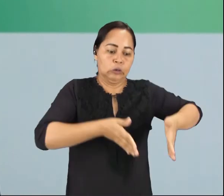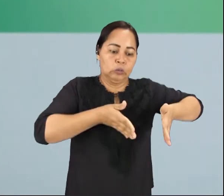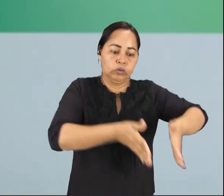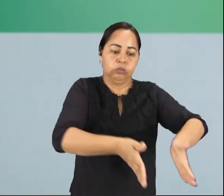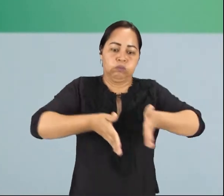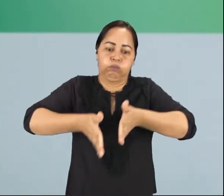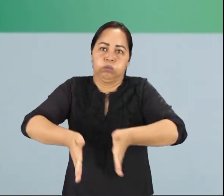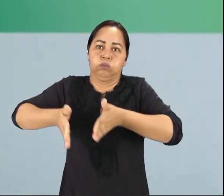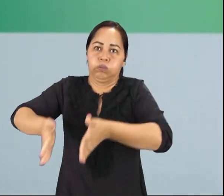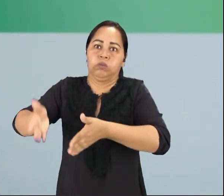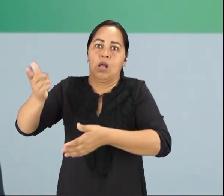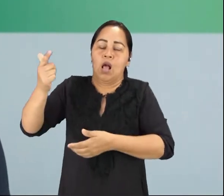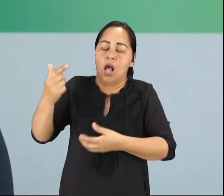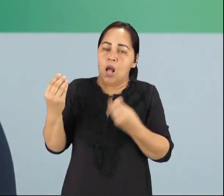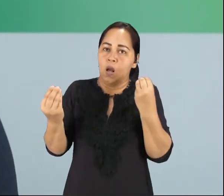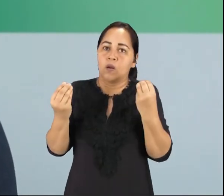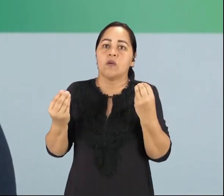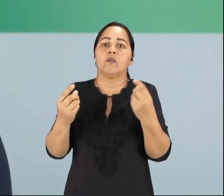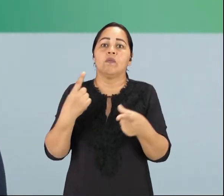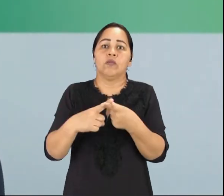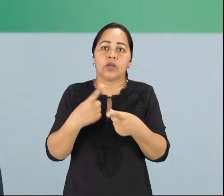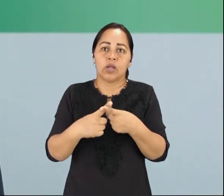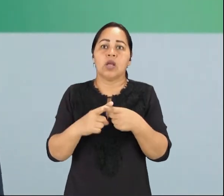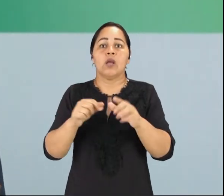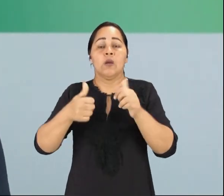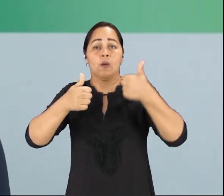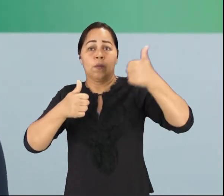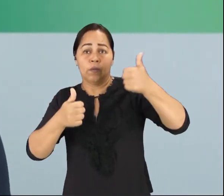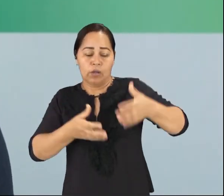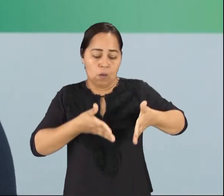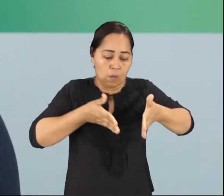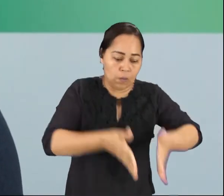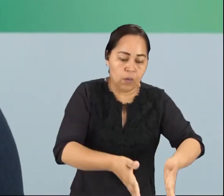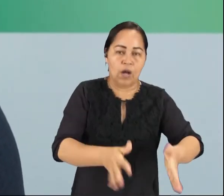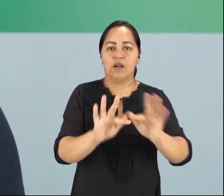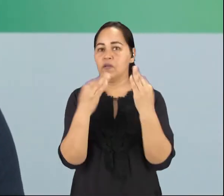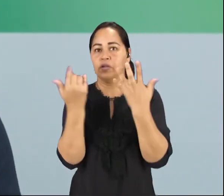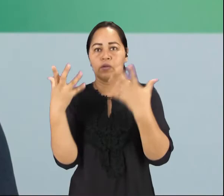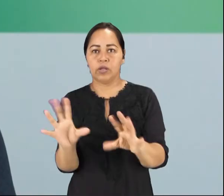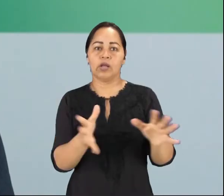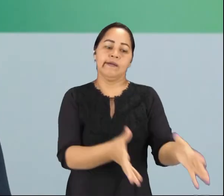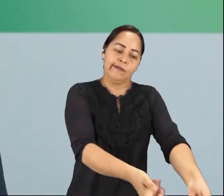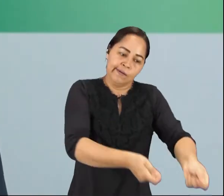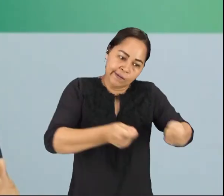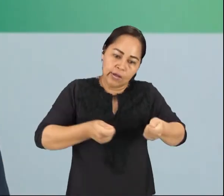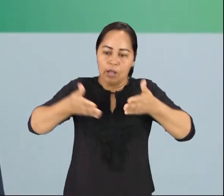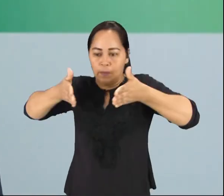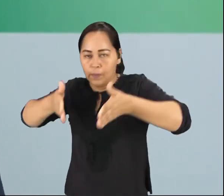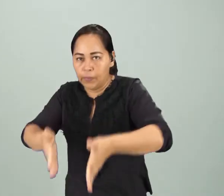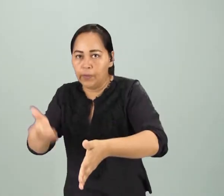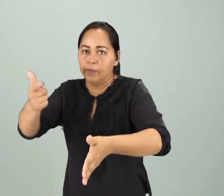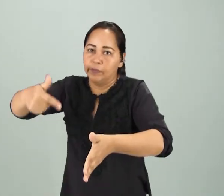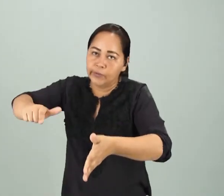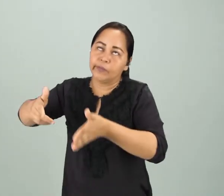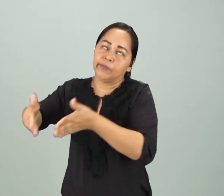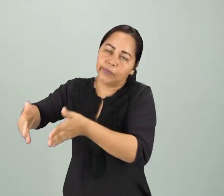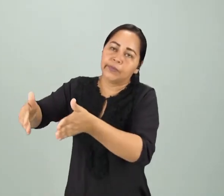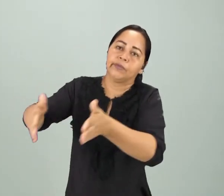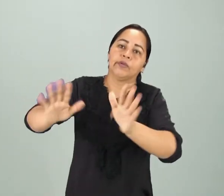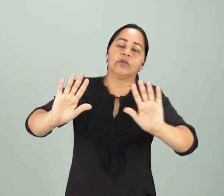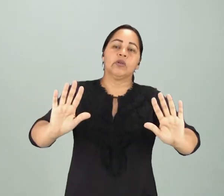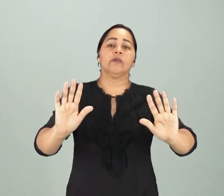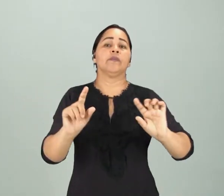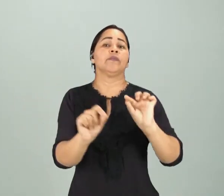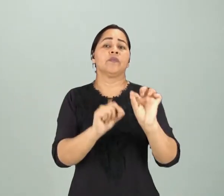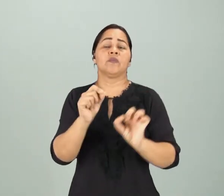por conta de situações judiciais e até de família também. Existe, por trás da morte de